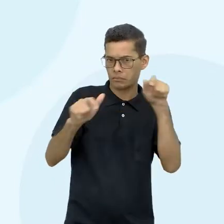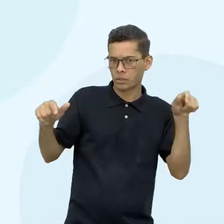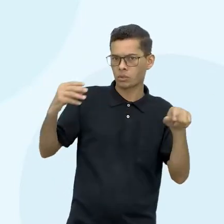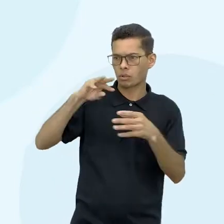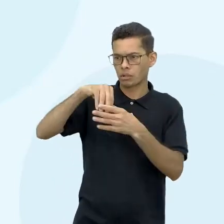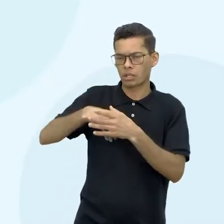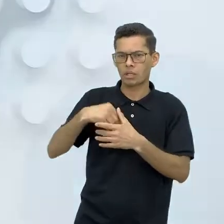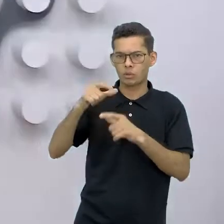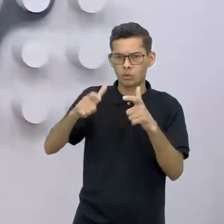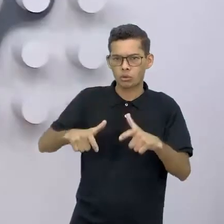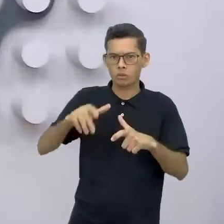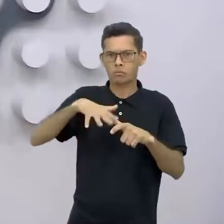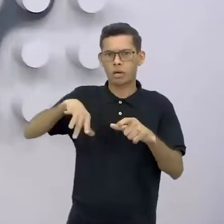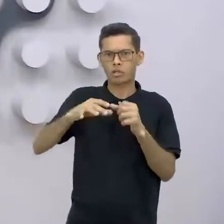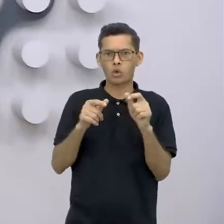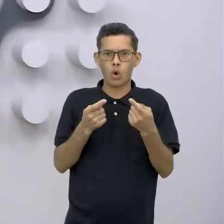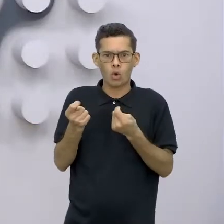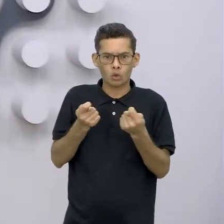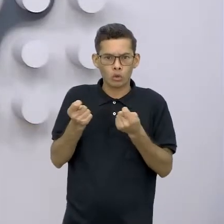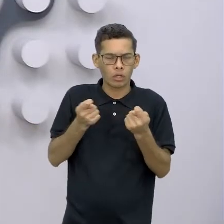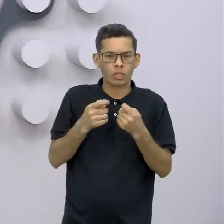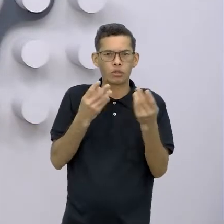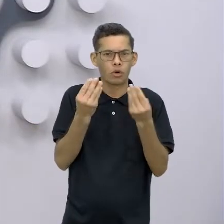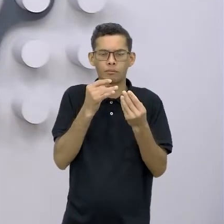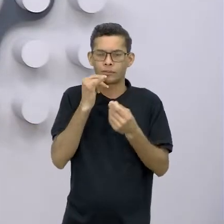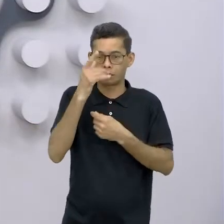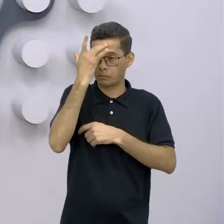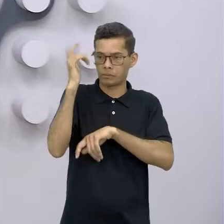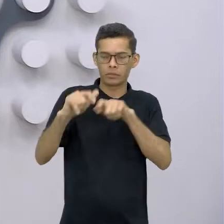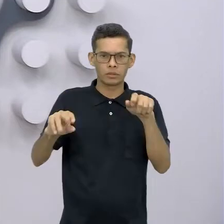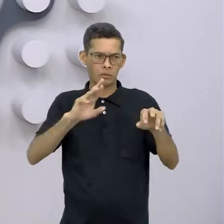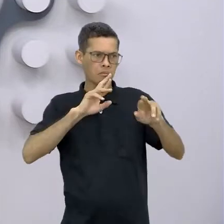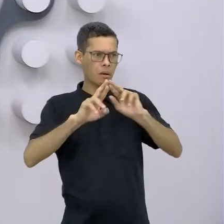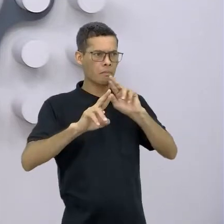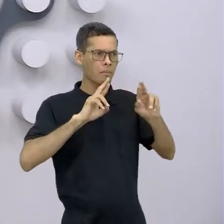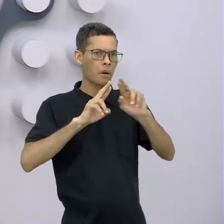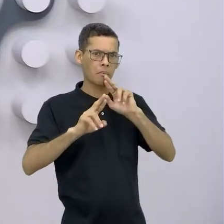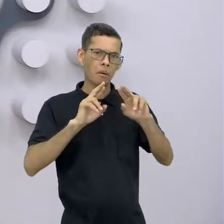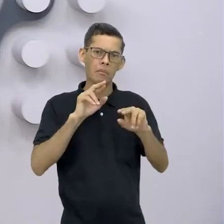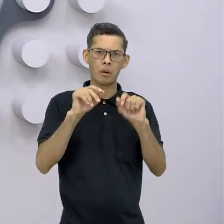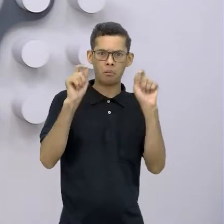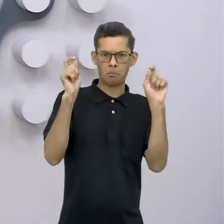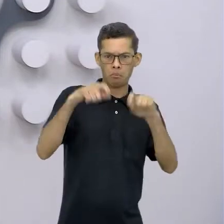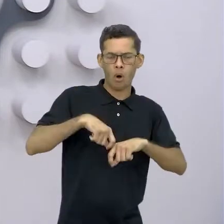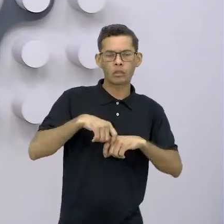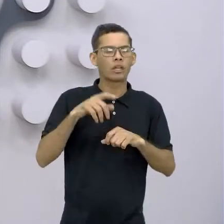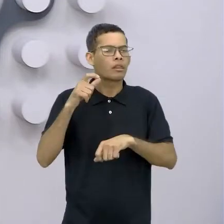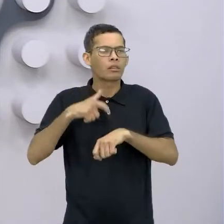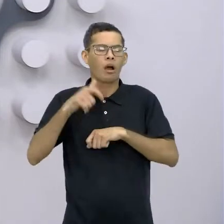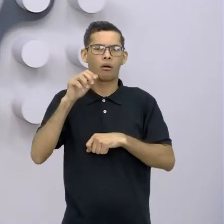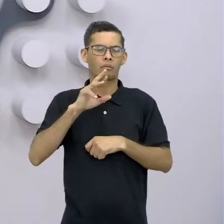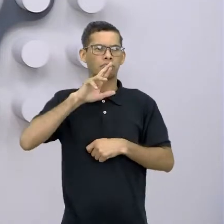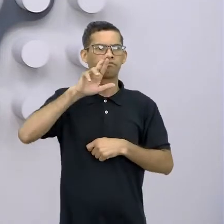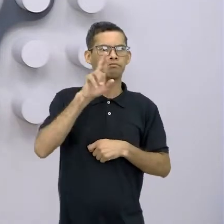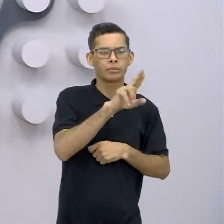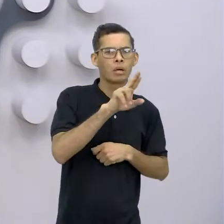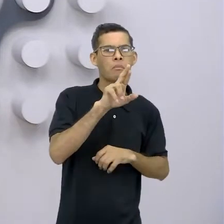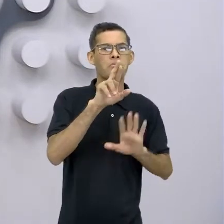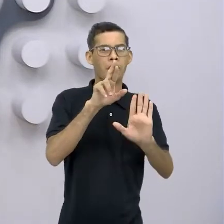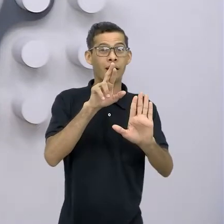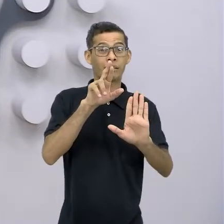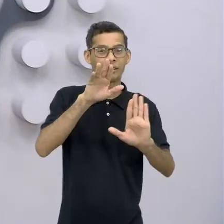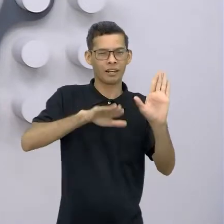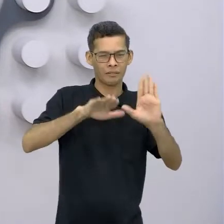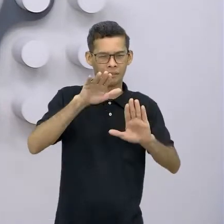controlado, ou seja, as respostas delas podem até em certa medida ser espontâneas, mas na verdade elas